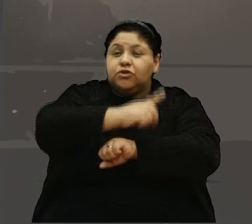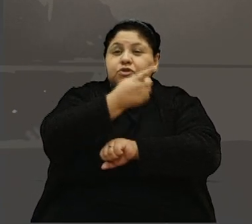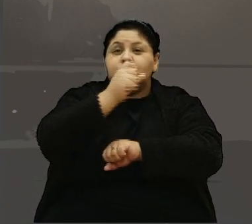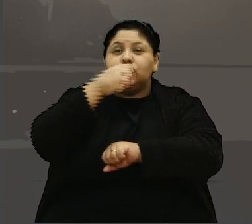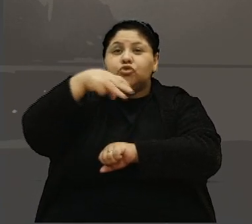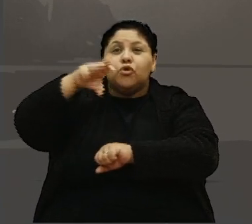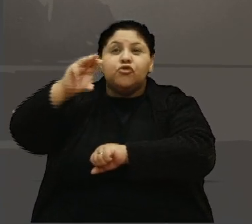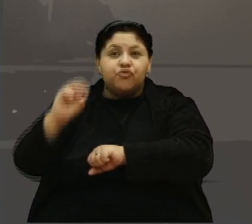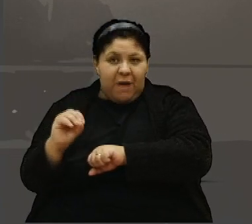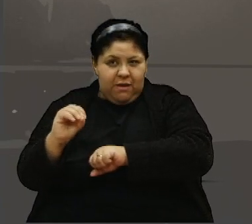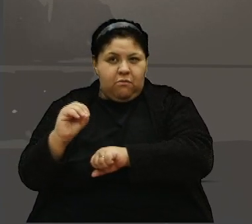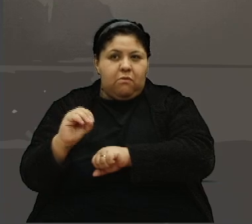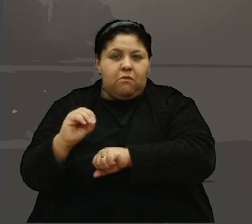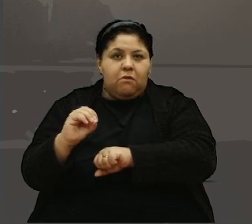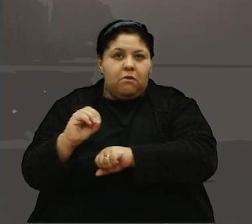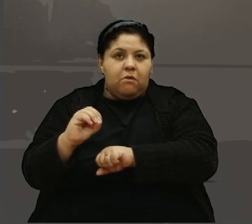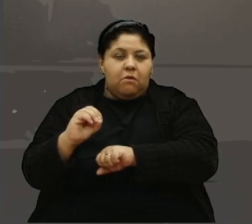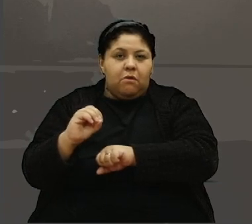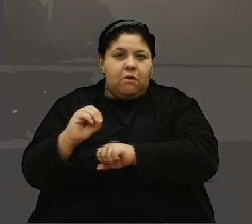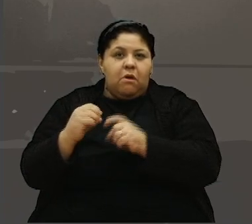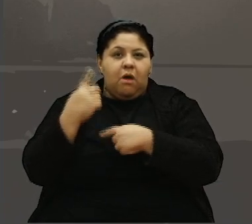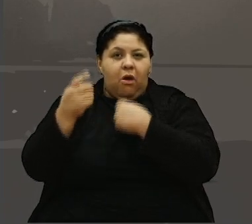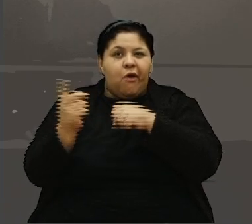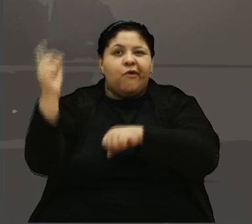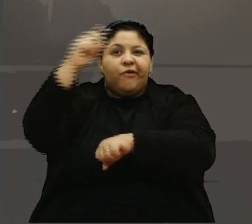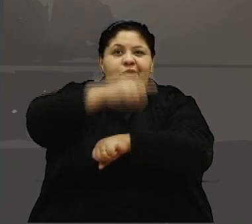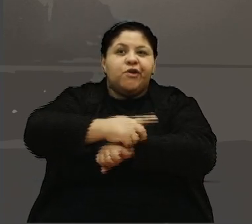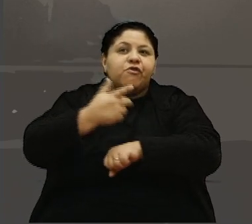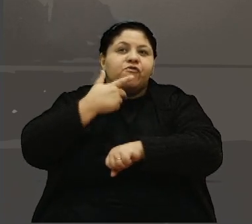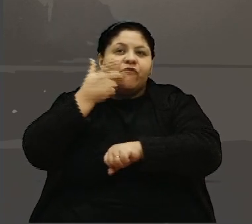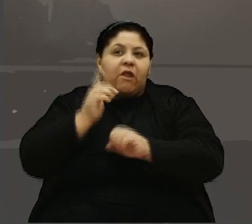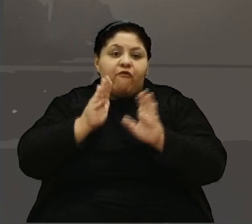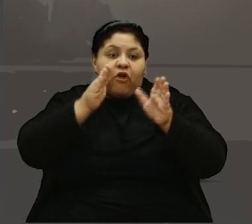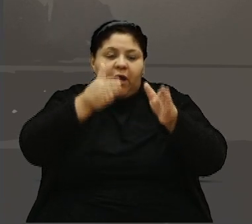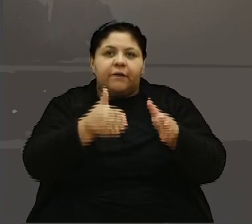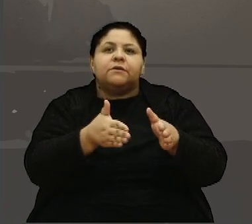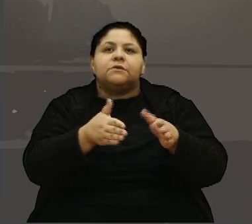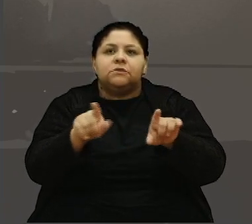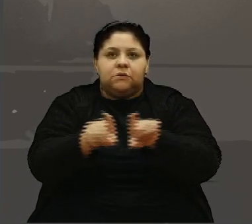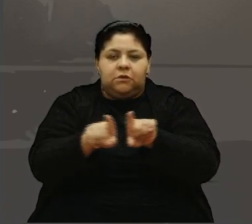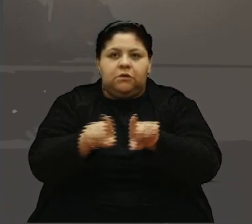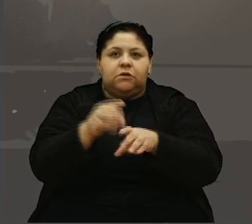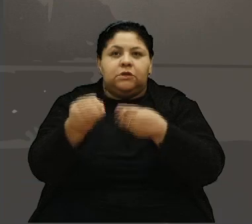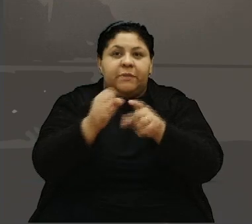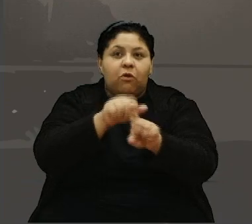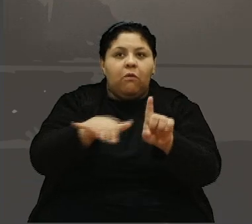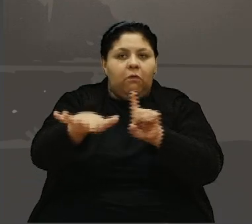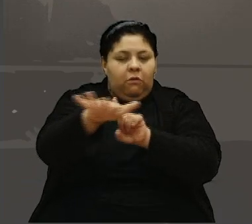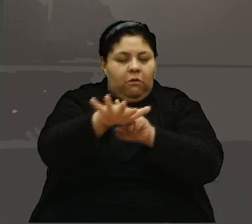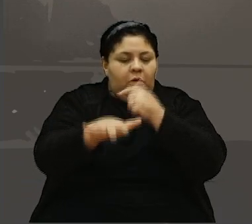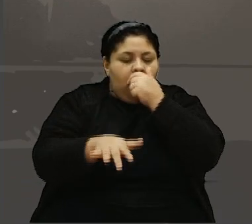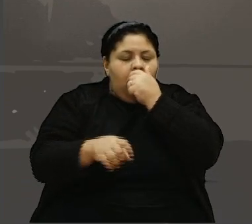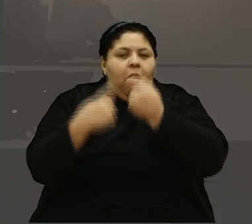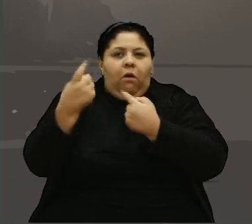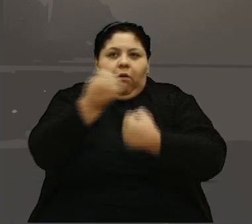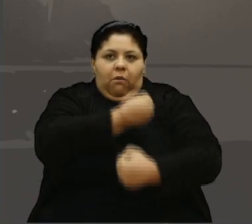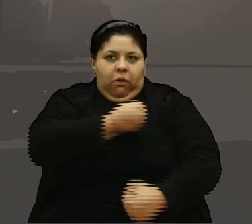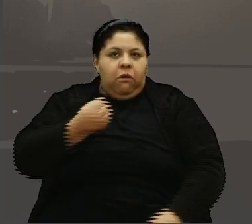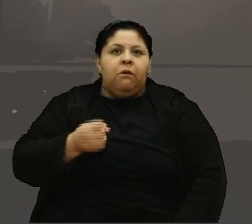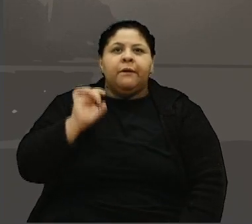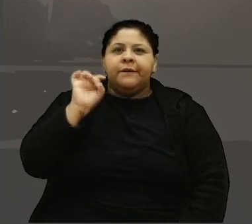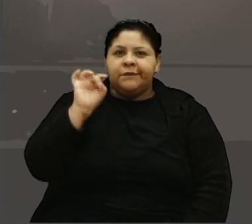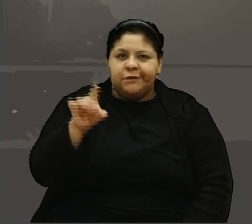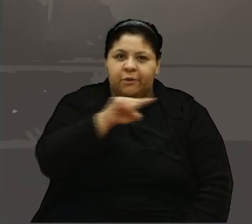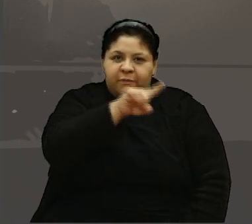maio. Portanto, daqui a alguns dias nós vamos falar de maneira mais enfática disso, também como sociedade. E alguns números aqui apenas a título